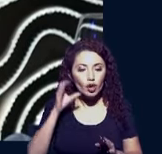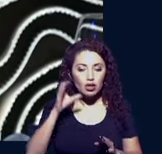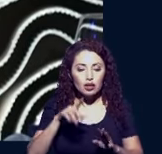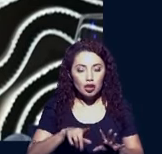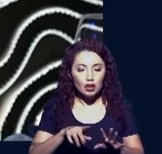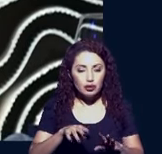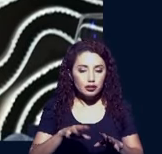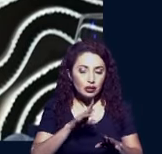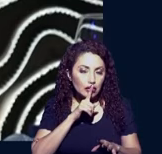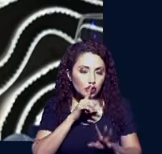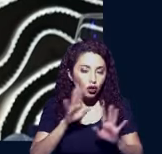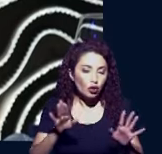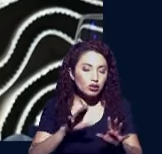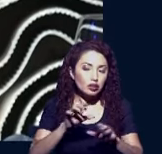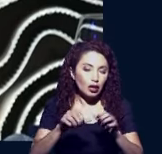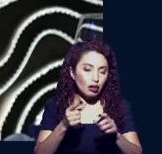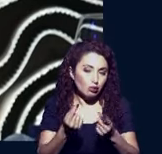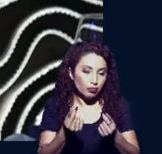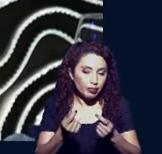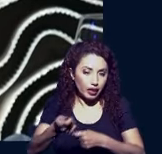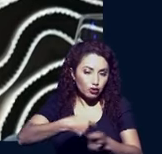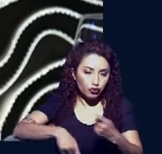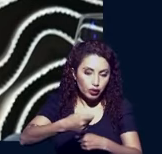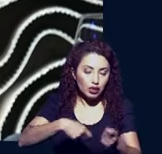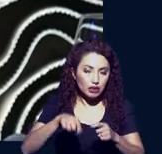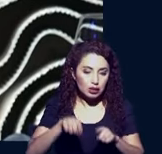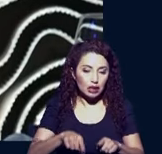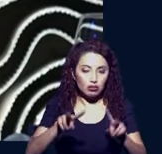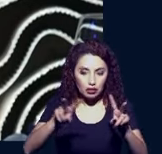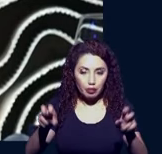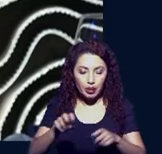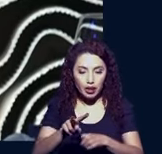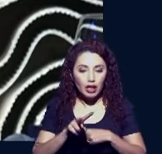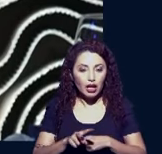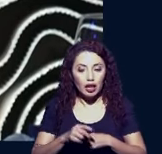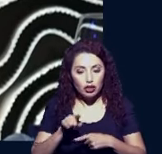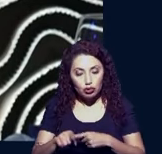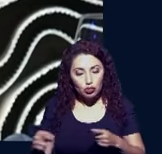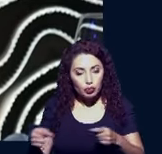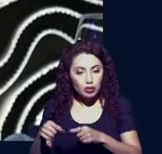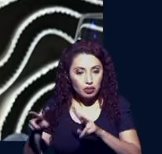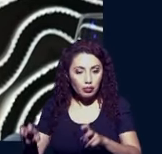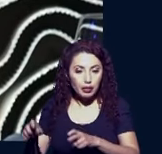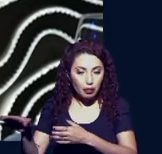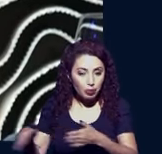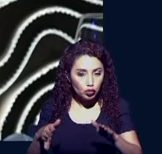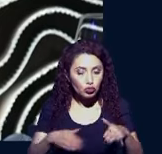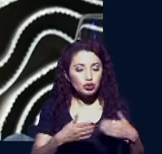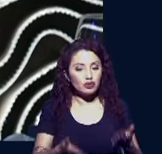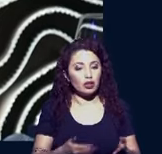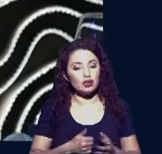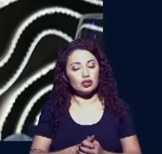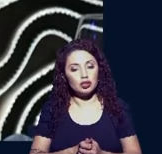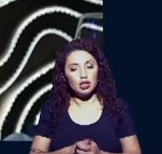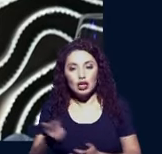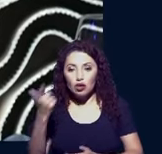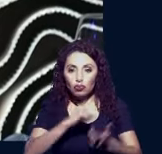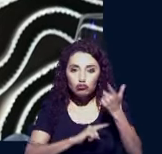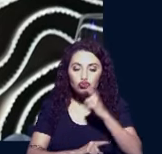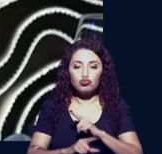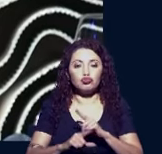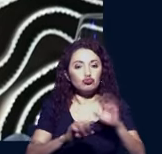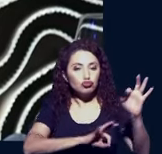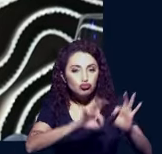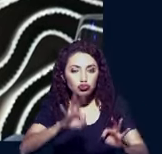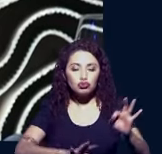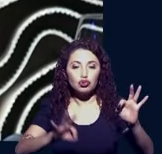progressivo da oferta de crédito isso tá diretamente relacionado às questões de produtividade ganhamos muito com investimentos em infraestrutura aprendemos